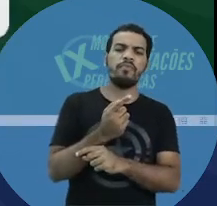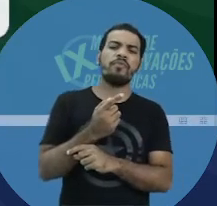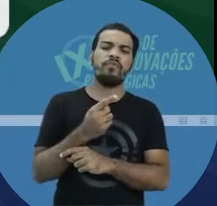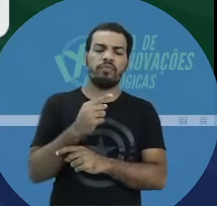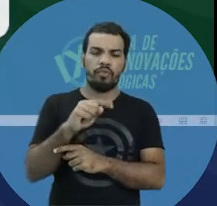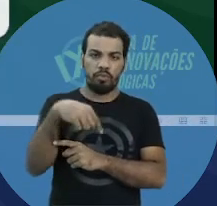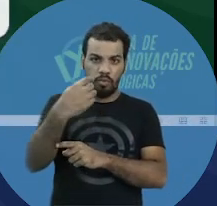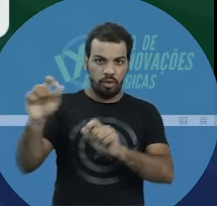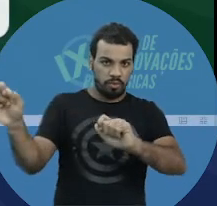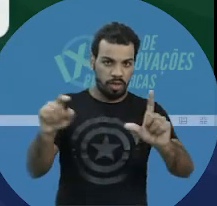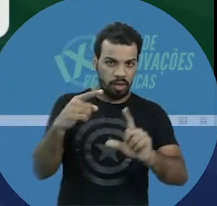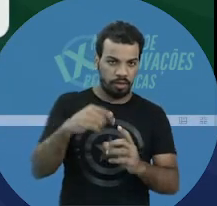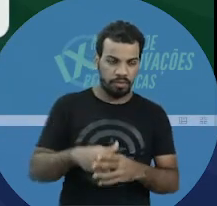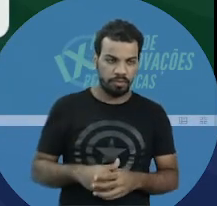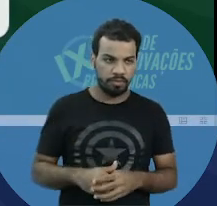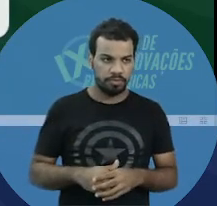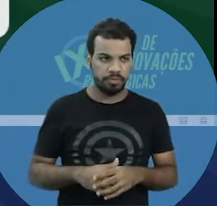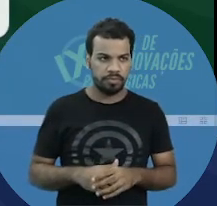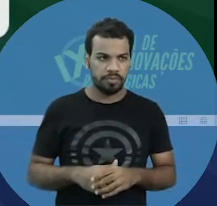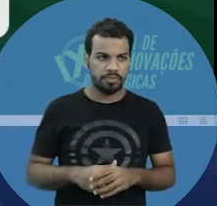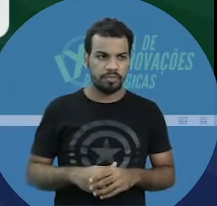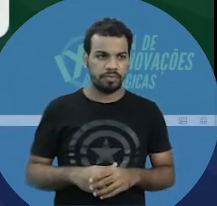slide,